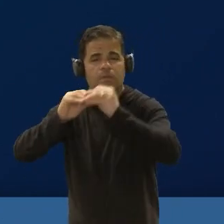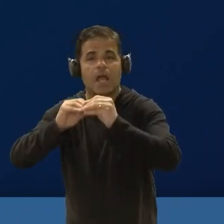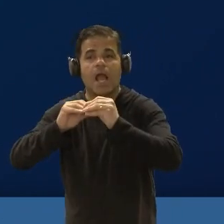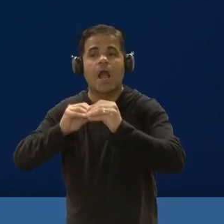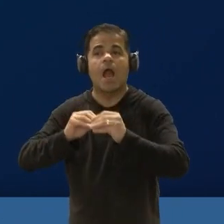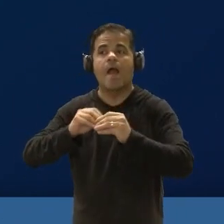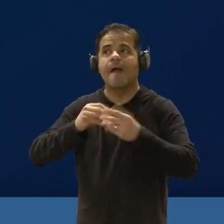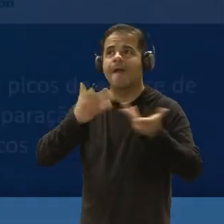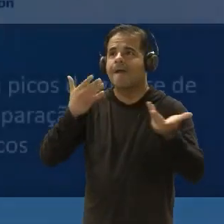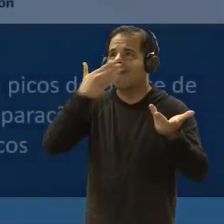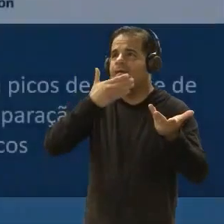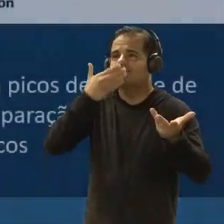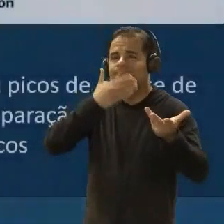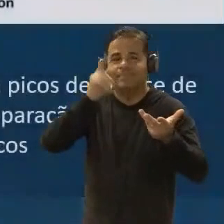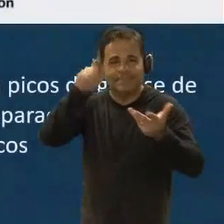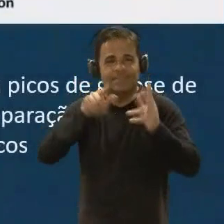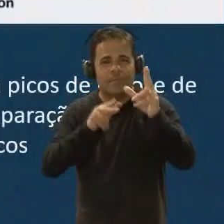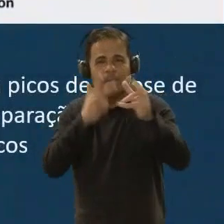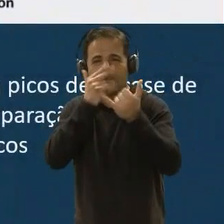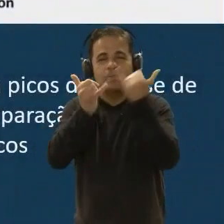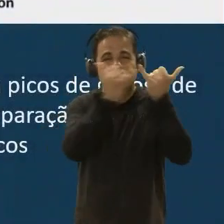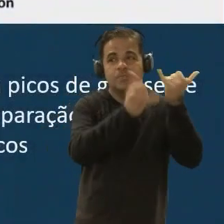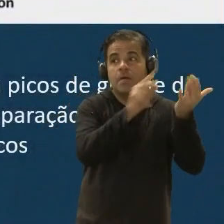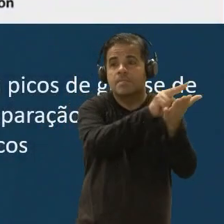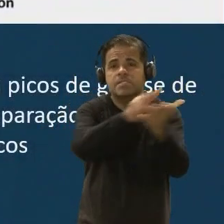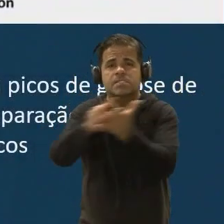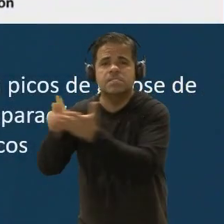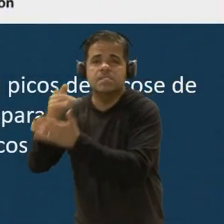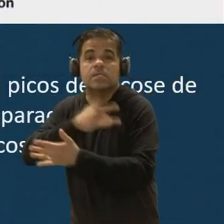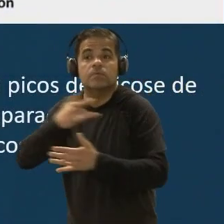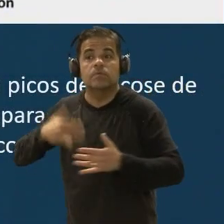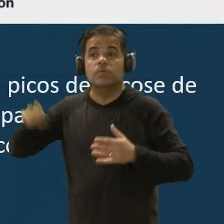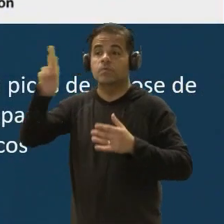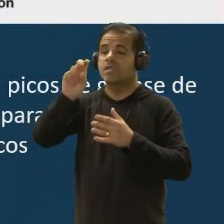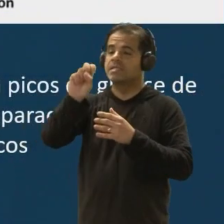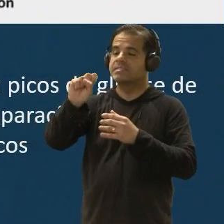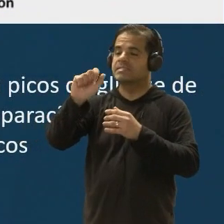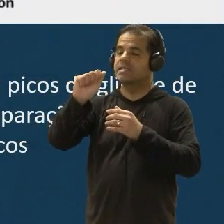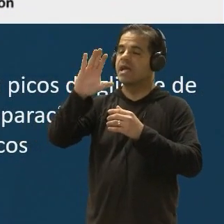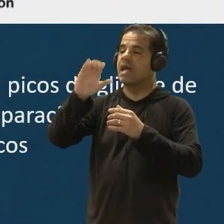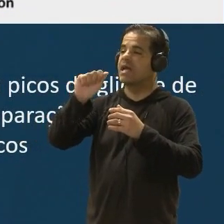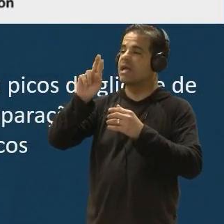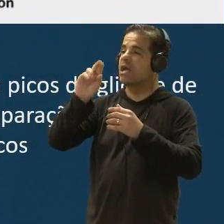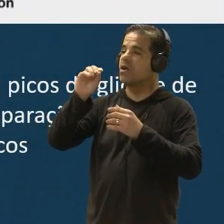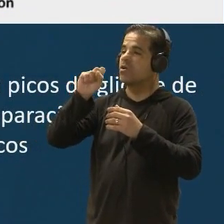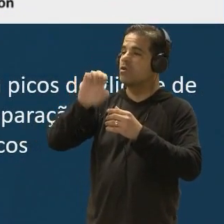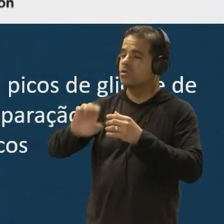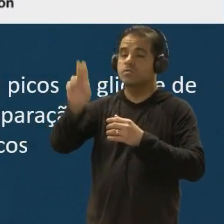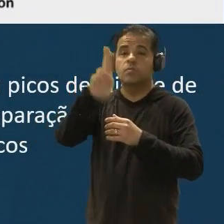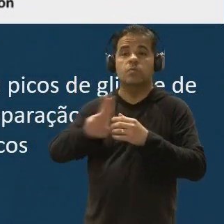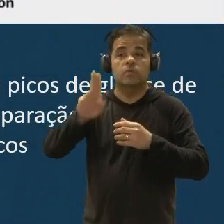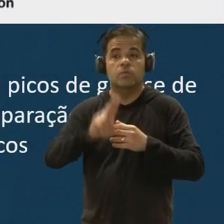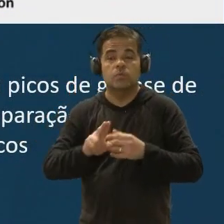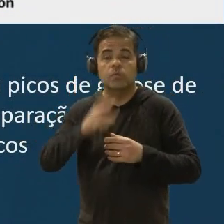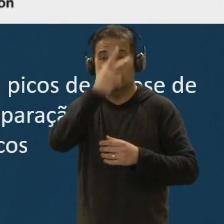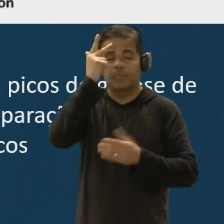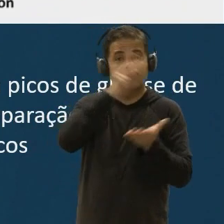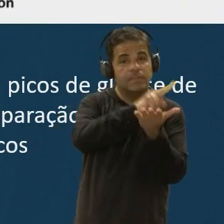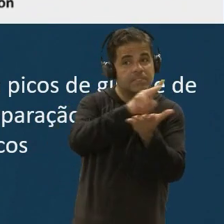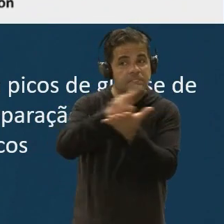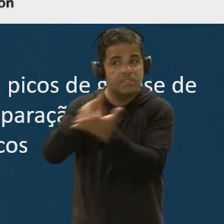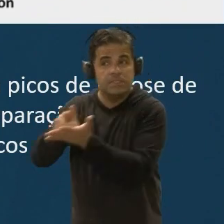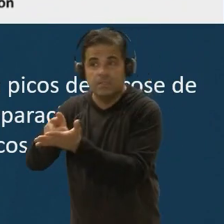glicemia que é semelhante aos pacientes saudáveis que usam sacarose. Quer dizer, o uso de isomaltulose no paciente com